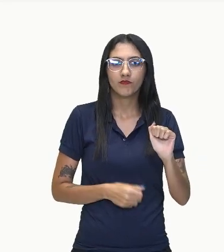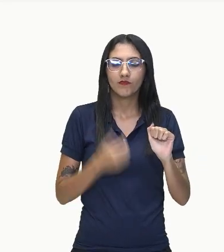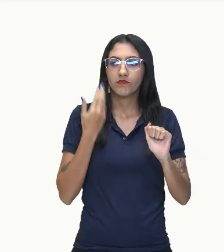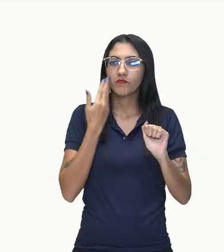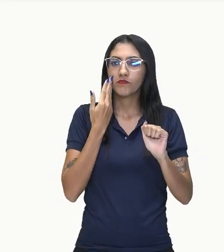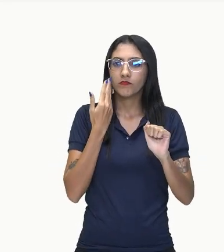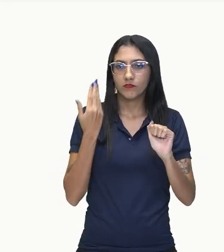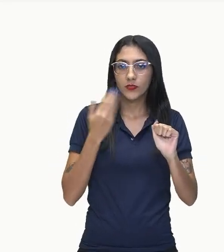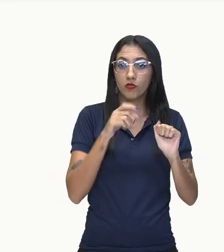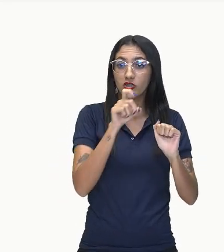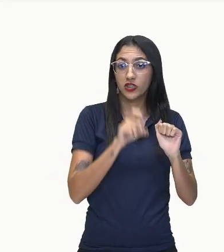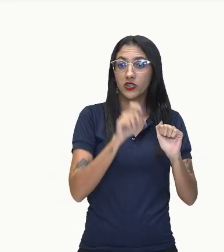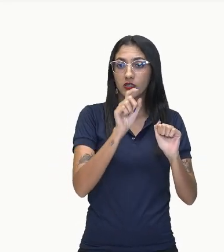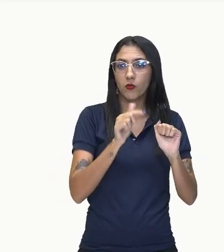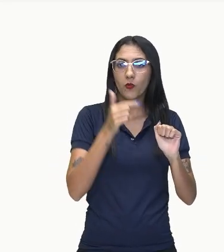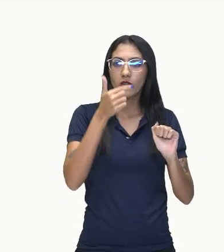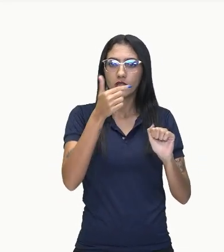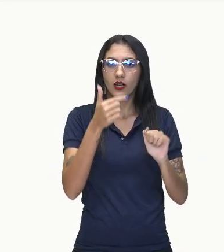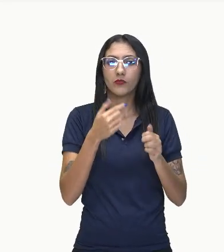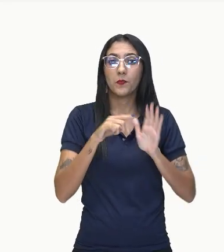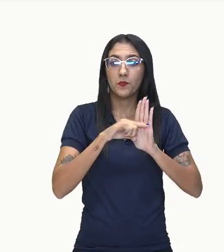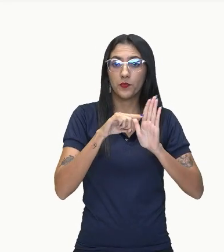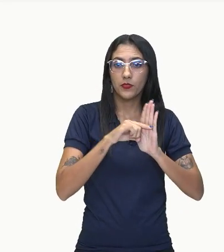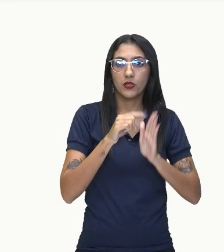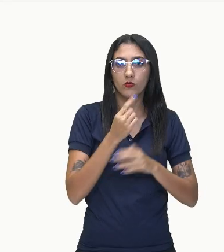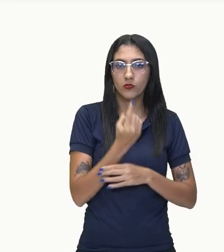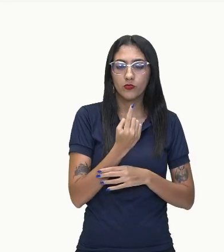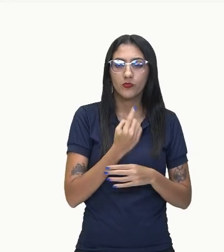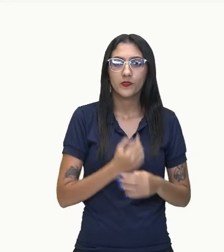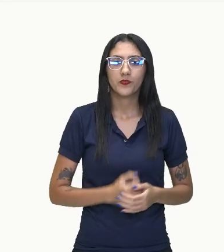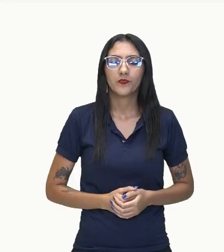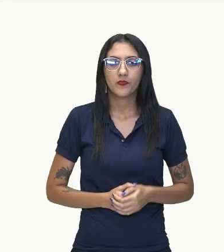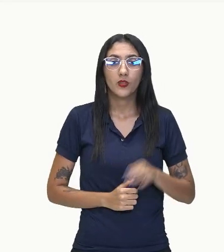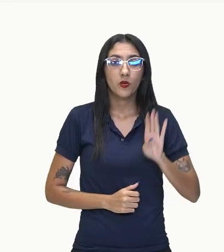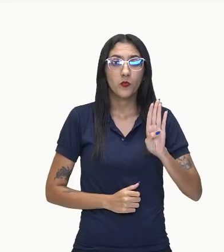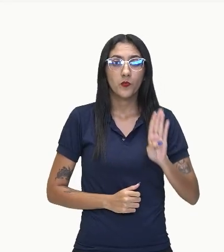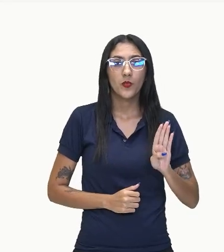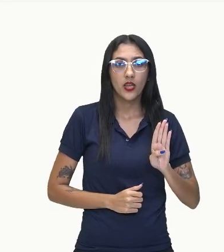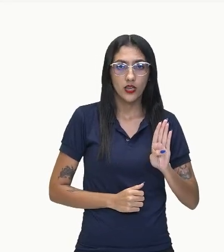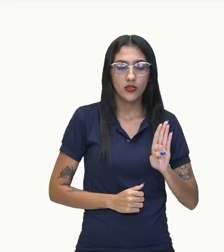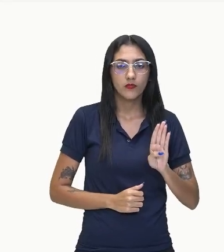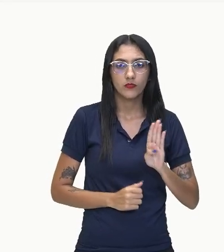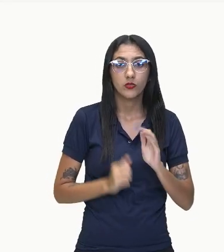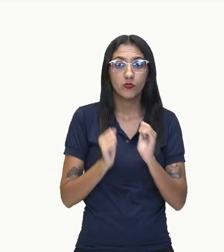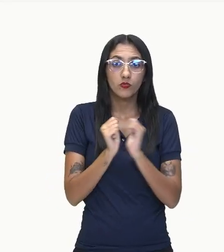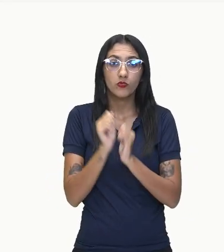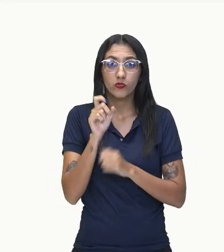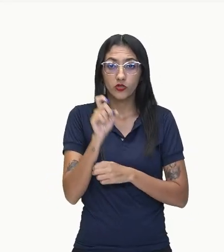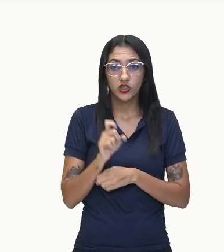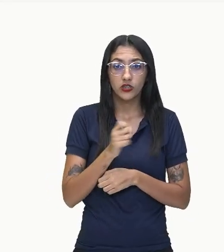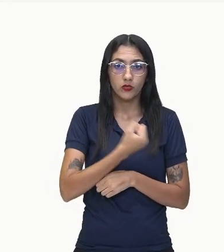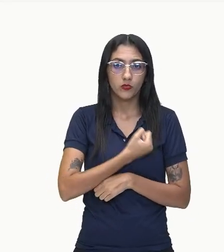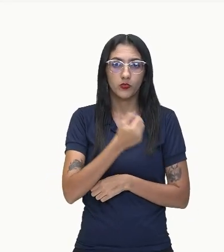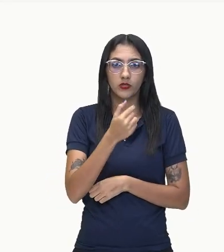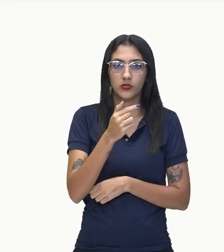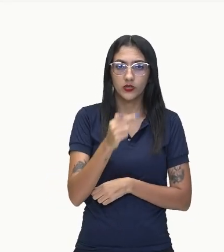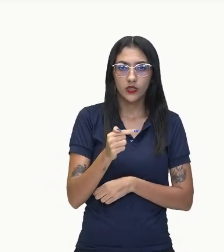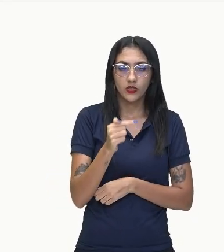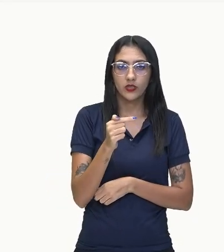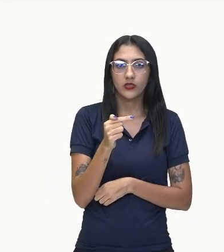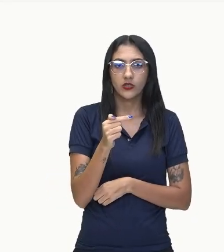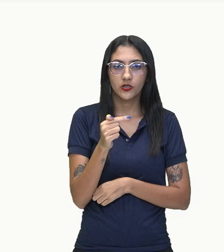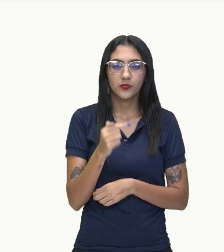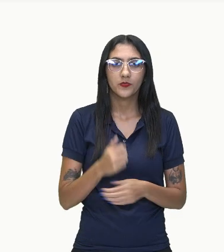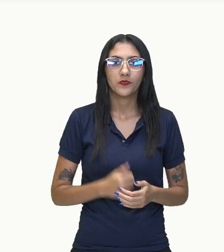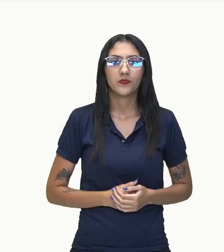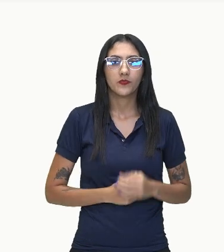acompanha o x ao quadrado, menos 1. Quem é o b? O valor que acompanha o x, é o 7. Ele é positivo, a gente não precisa